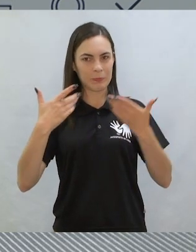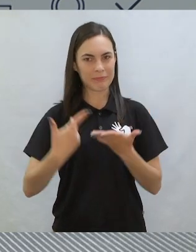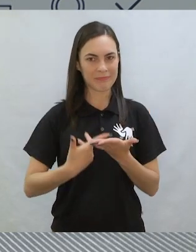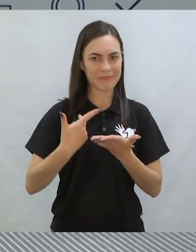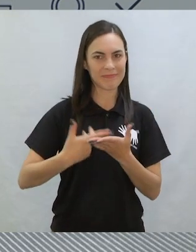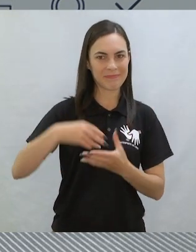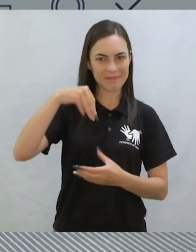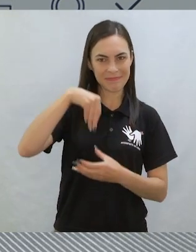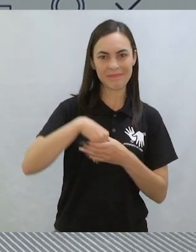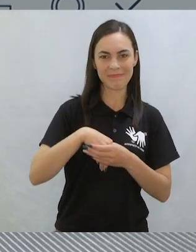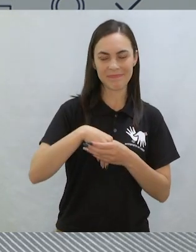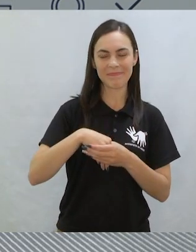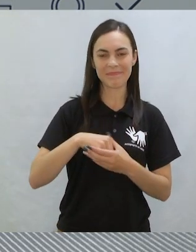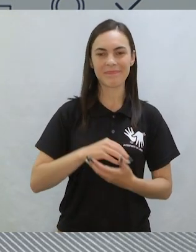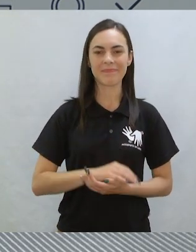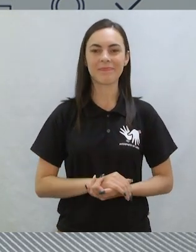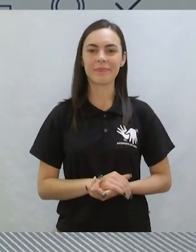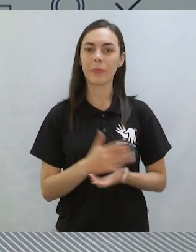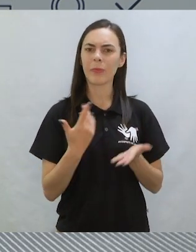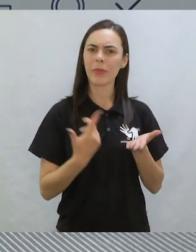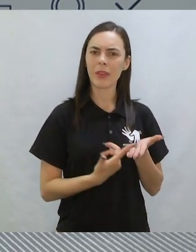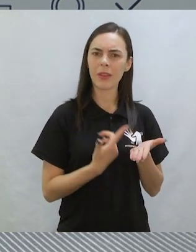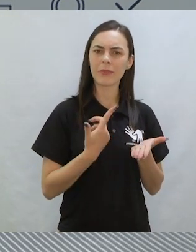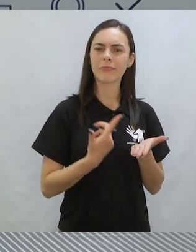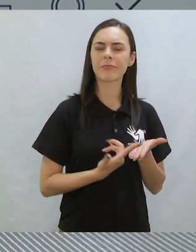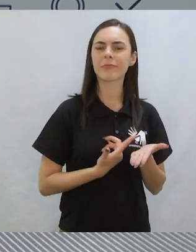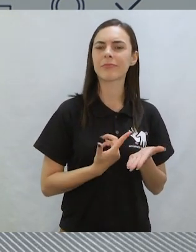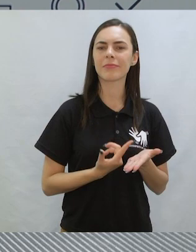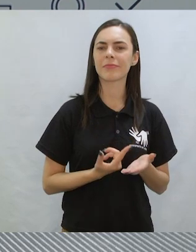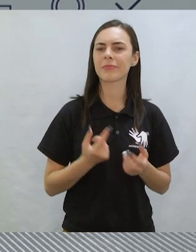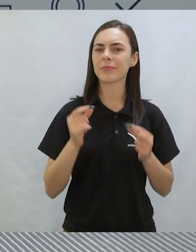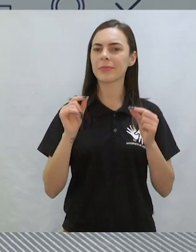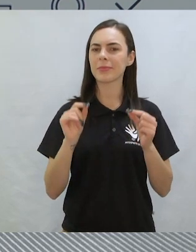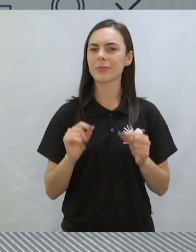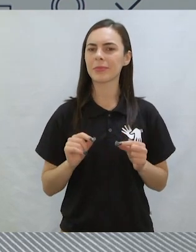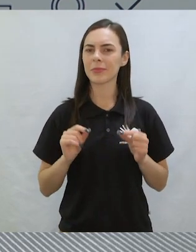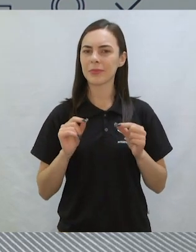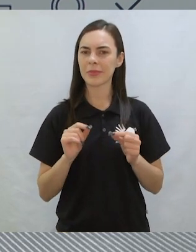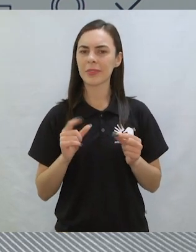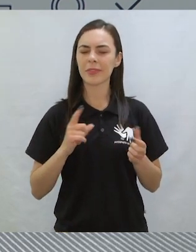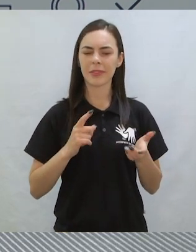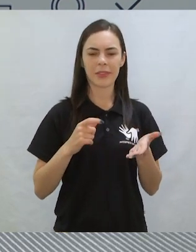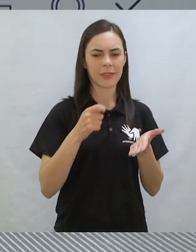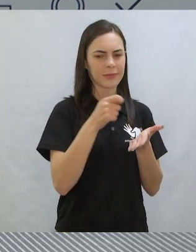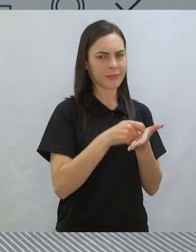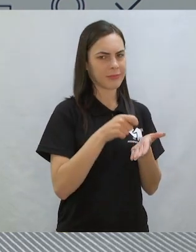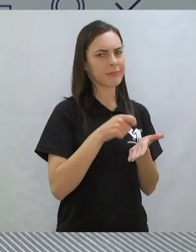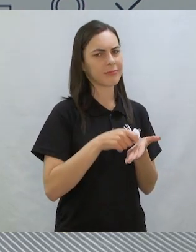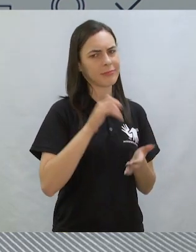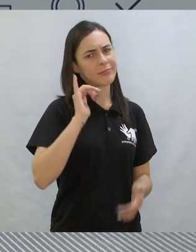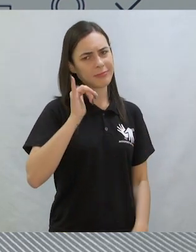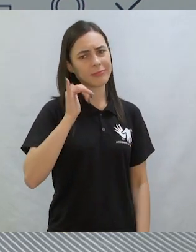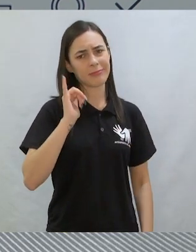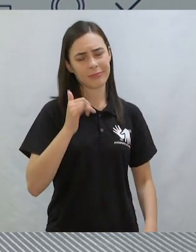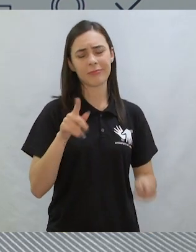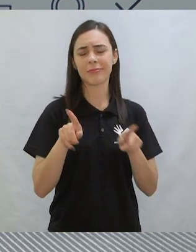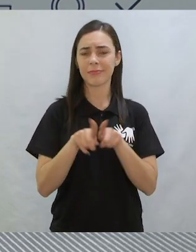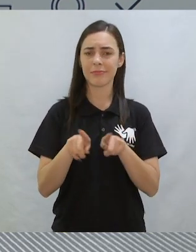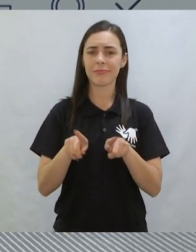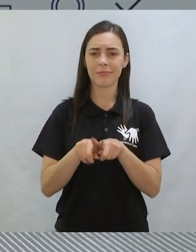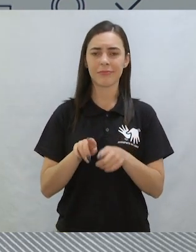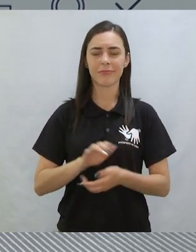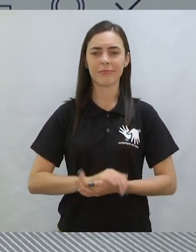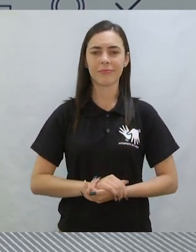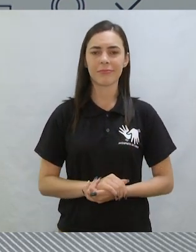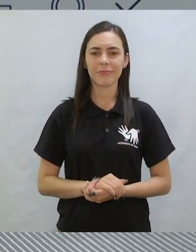dos livros, né? Que os livros são aonde tem os registros também de histórias, né? Aquilo